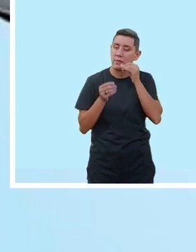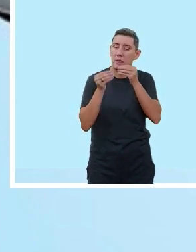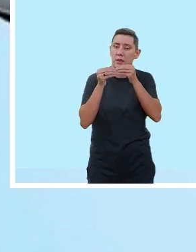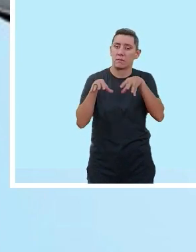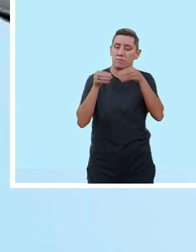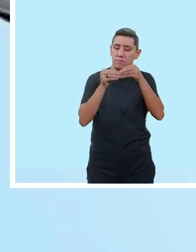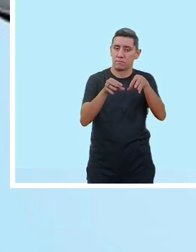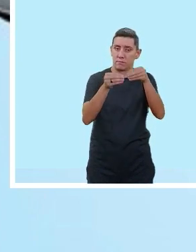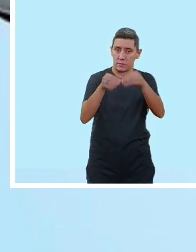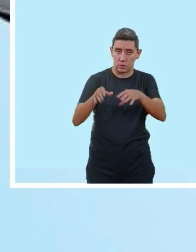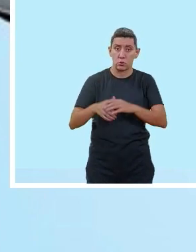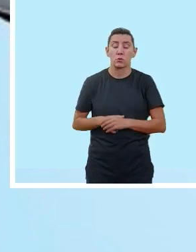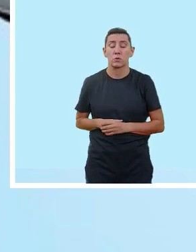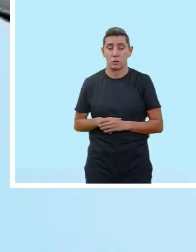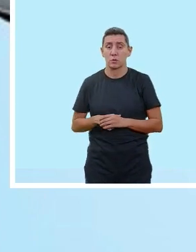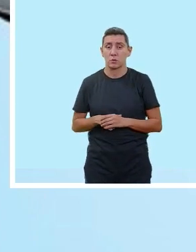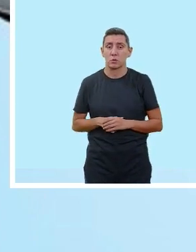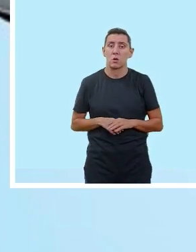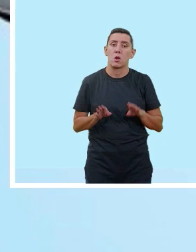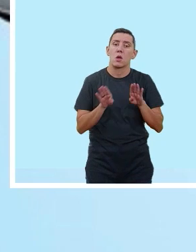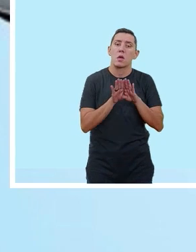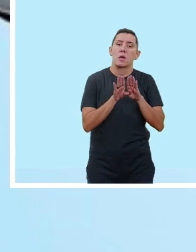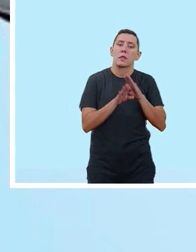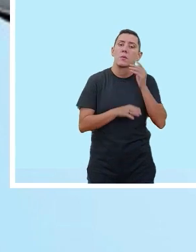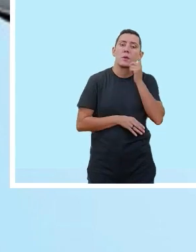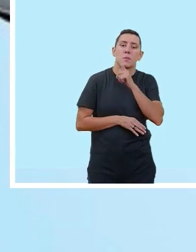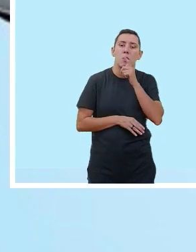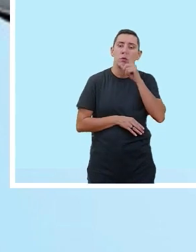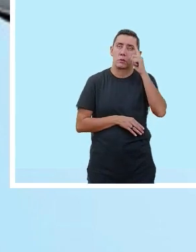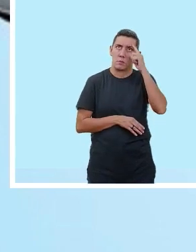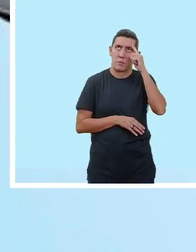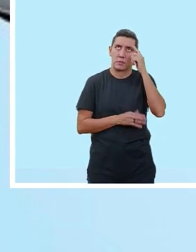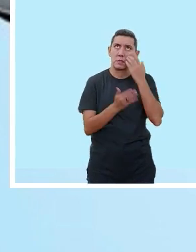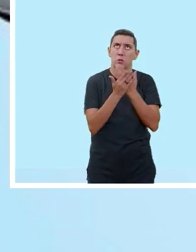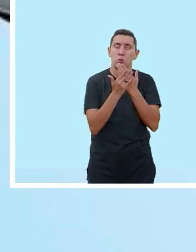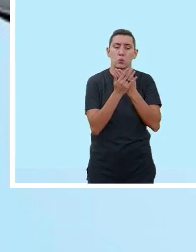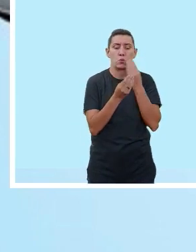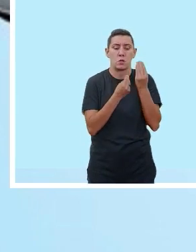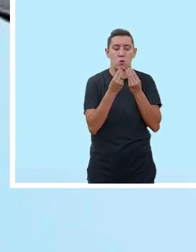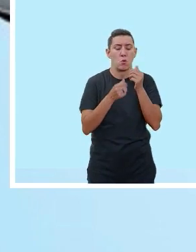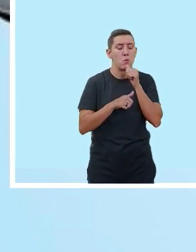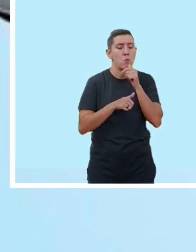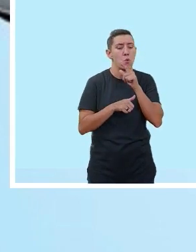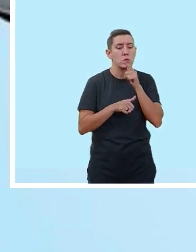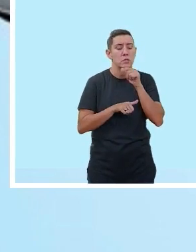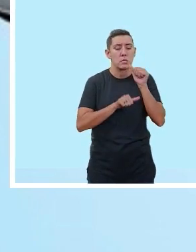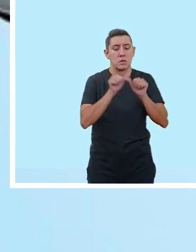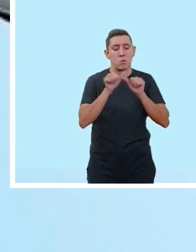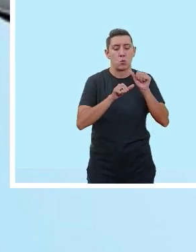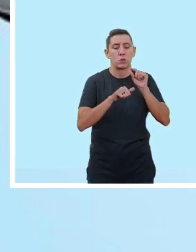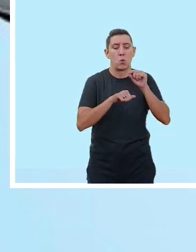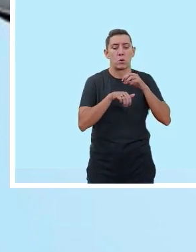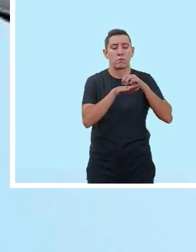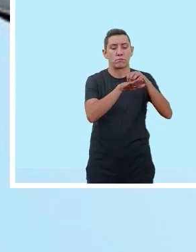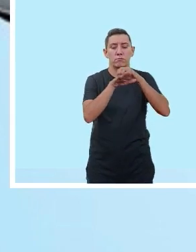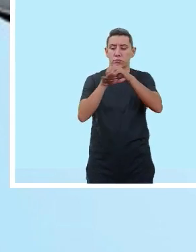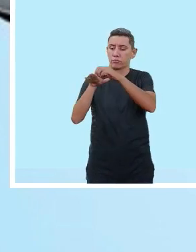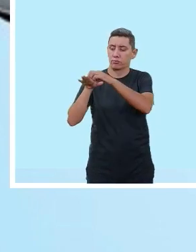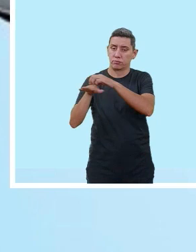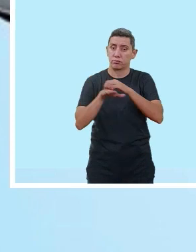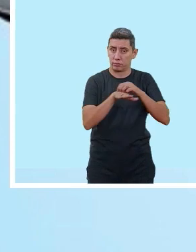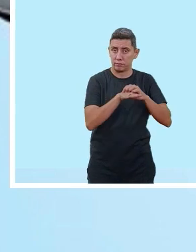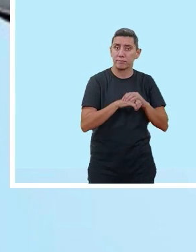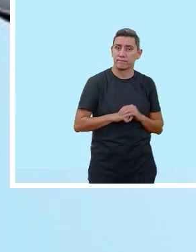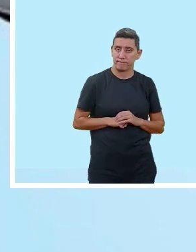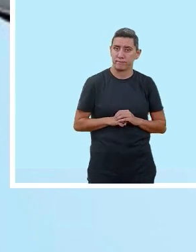a questão da eletrificação do transporte. Então, a Huawei apoia e incentiva e desenvolve soluções para que a gente tenha